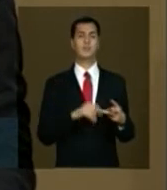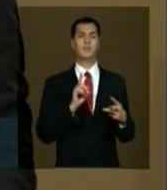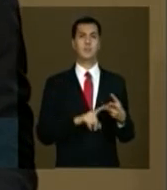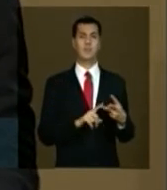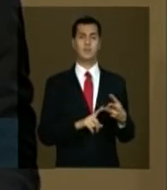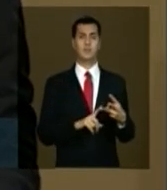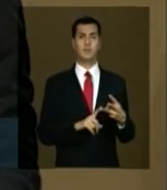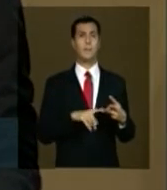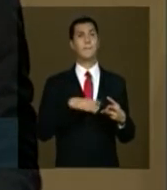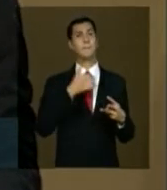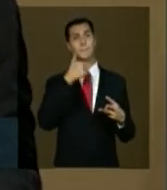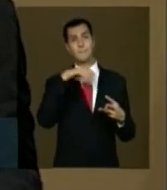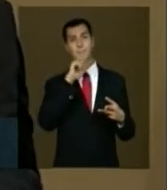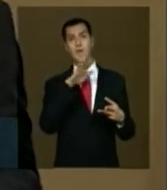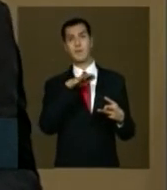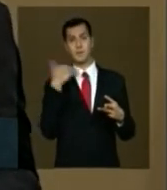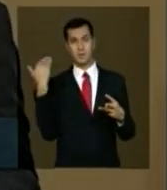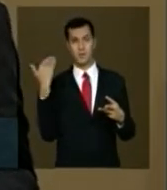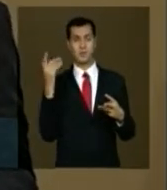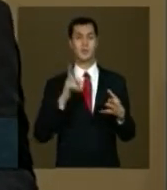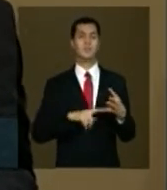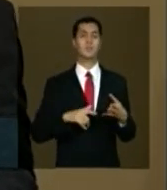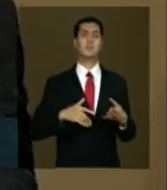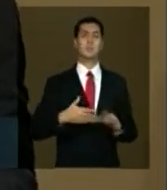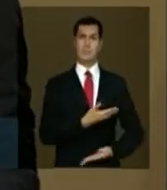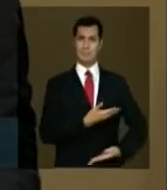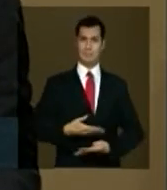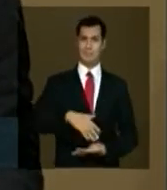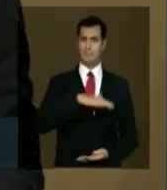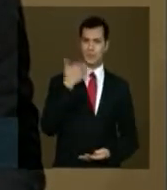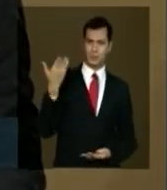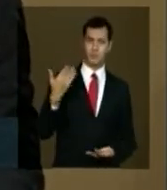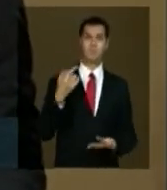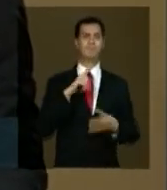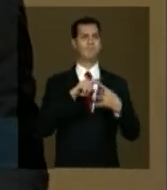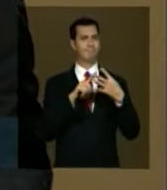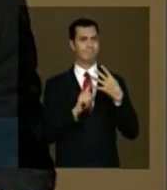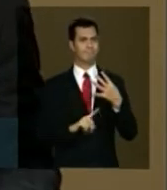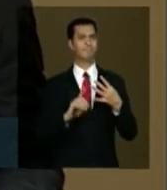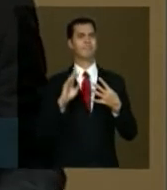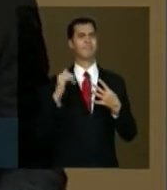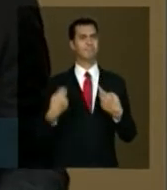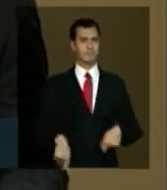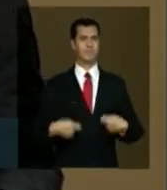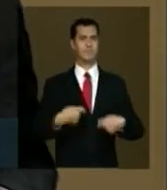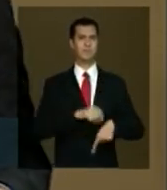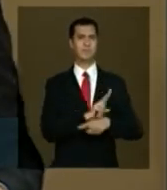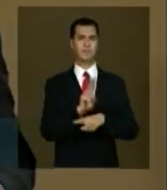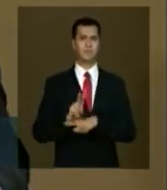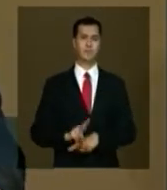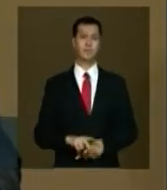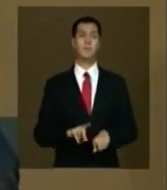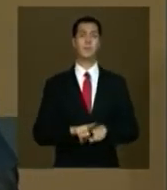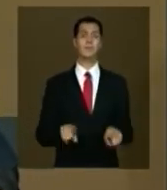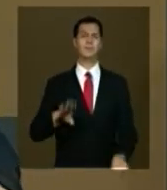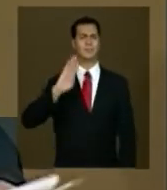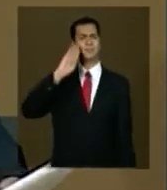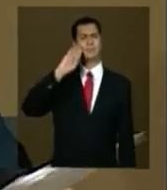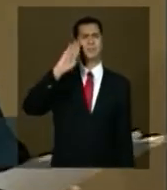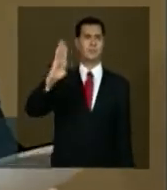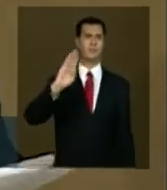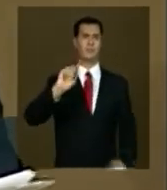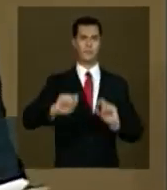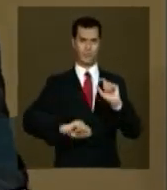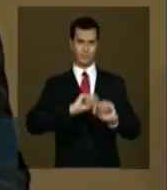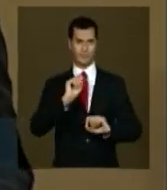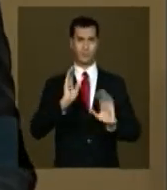mortalidade materna e da mortalidade infantil talvez a situação mais preocupante no entanto fruto das crises